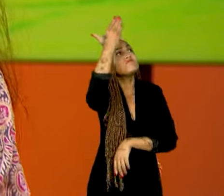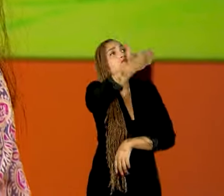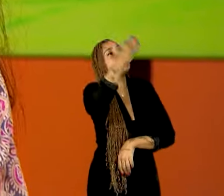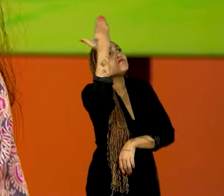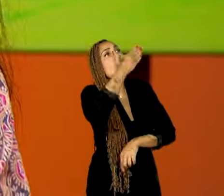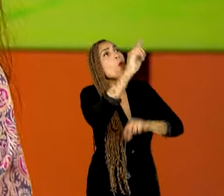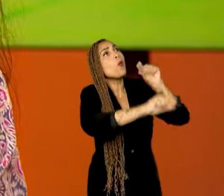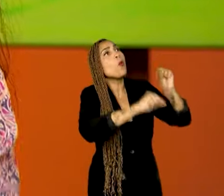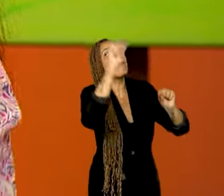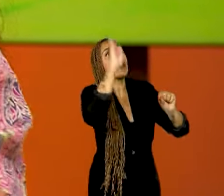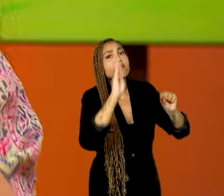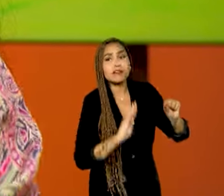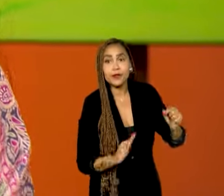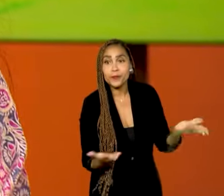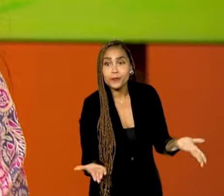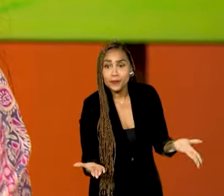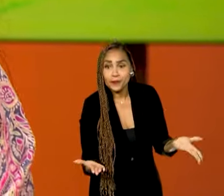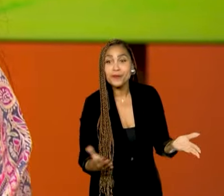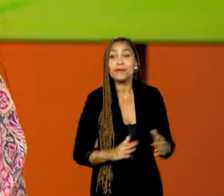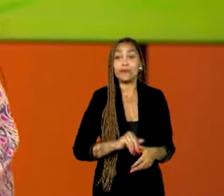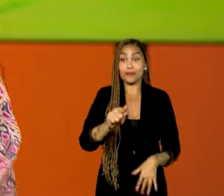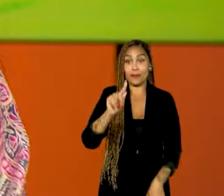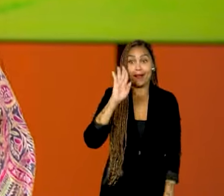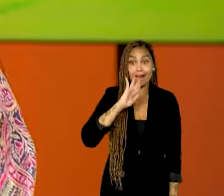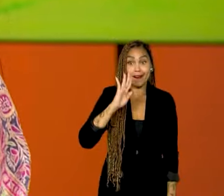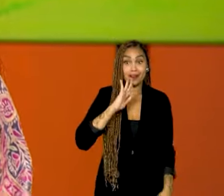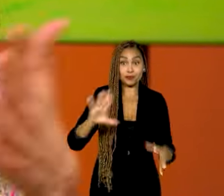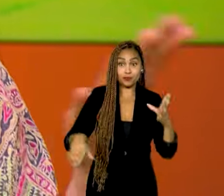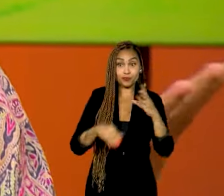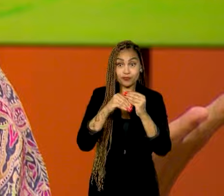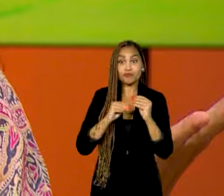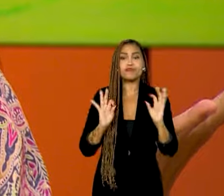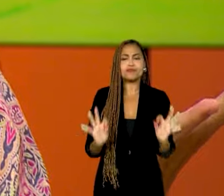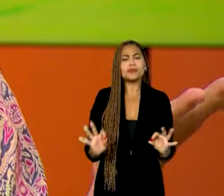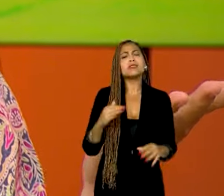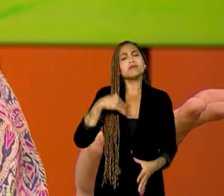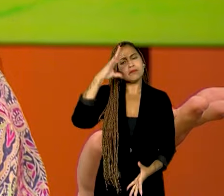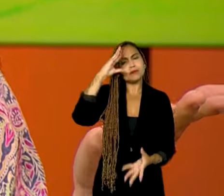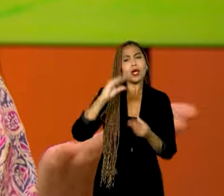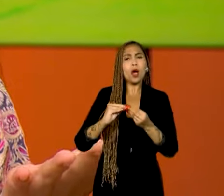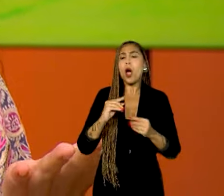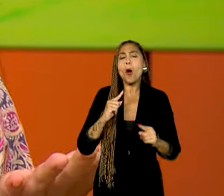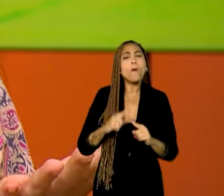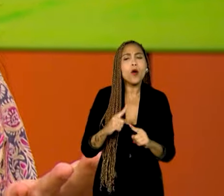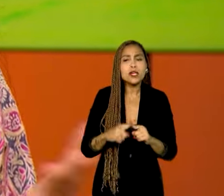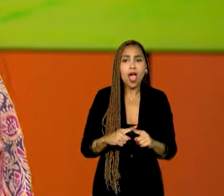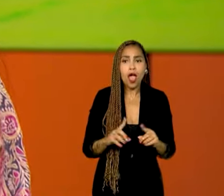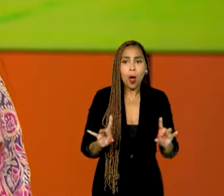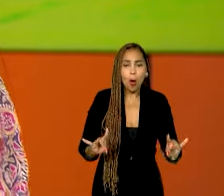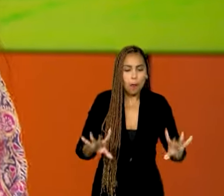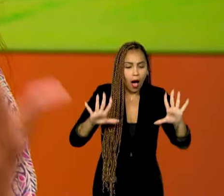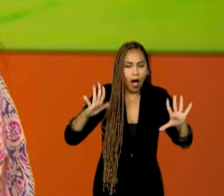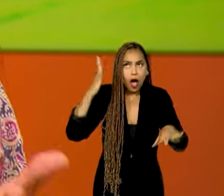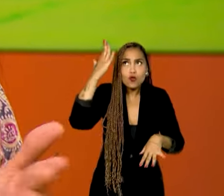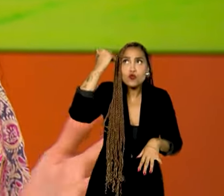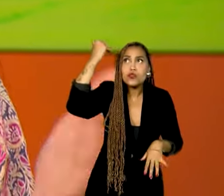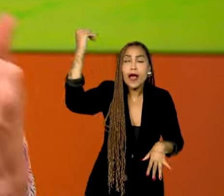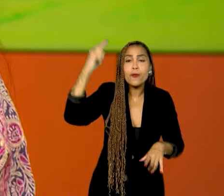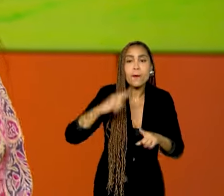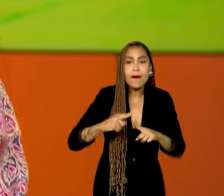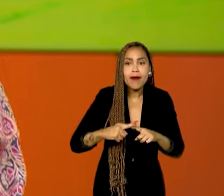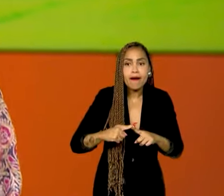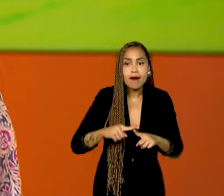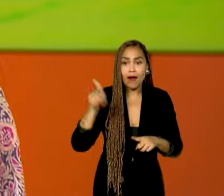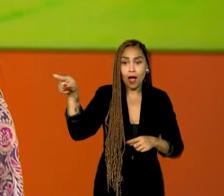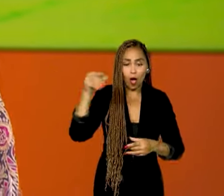né? E o mais legal, assim, só completando, é que, de fato, a gente entende o porquê do fenômeno, né? Uma novela que